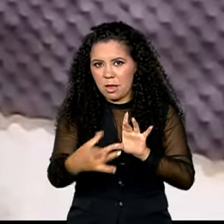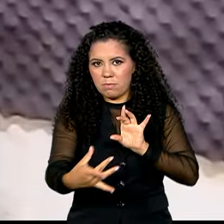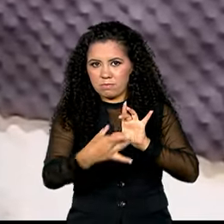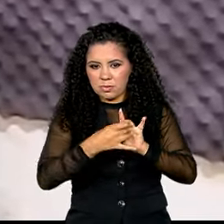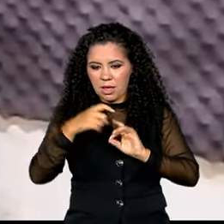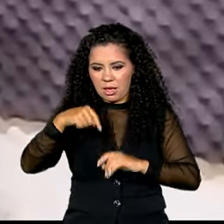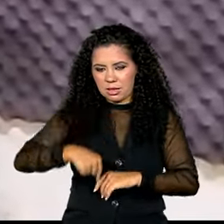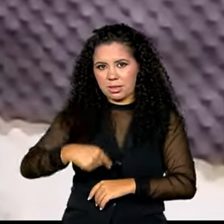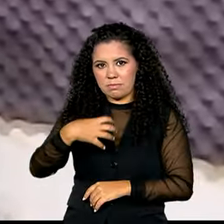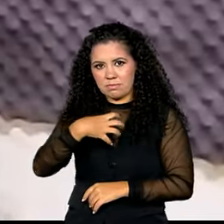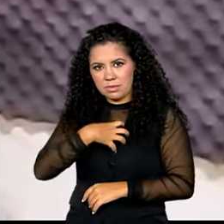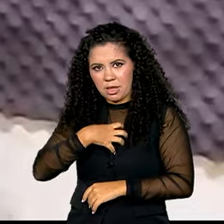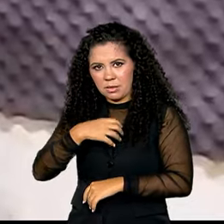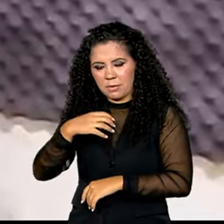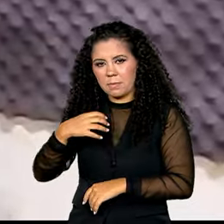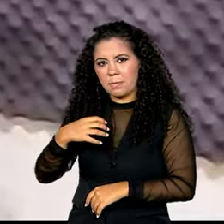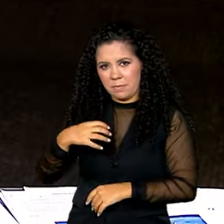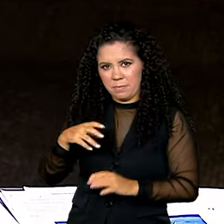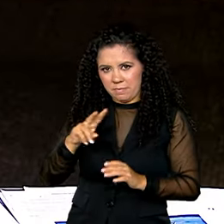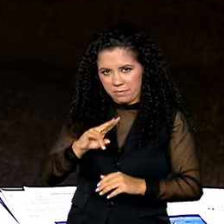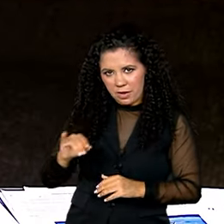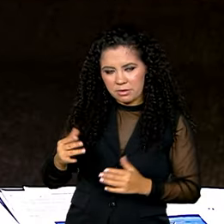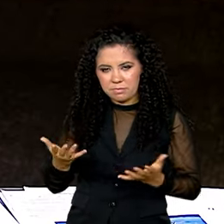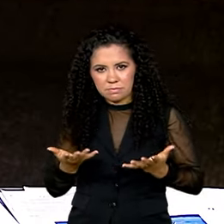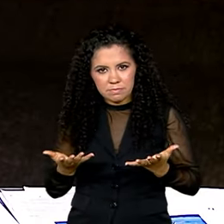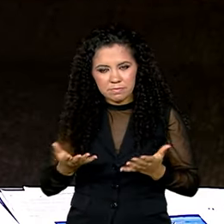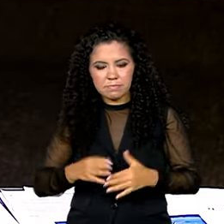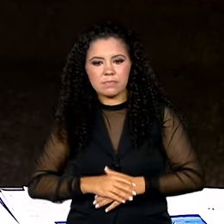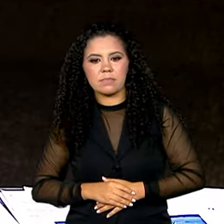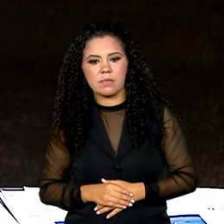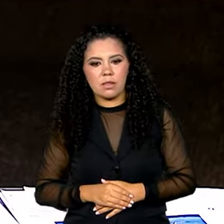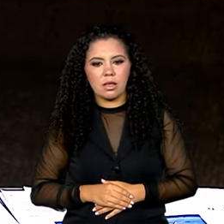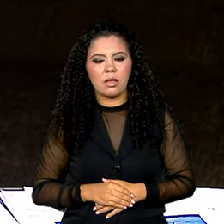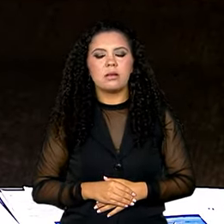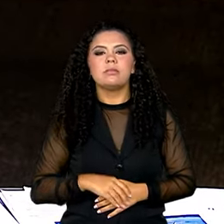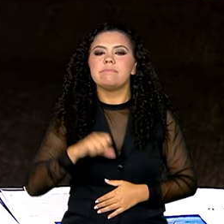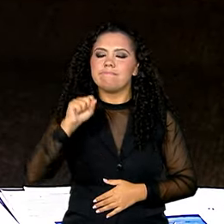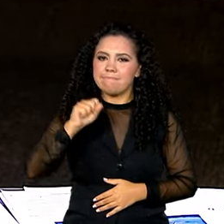para o nosso povo, ministro? Jota, sim. Esse foi